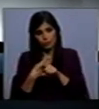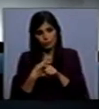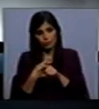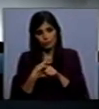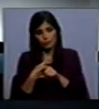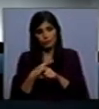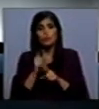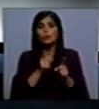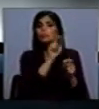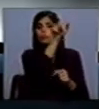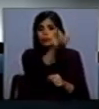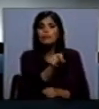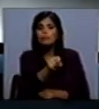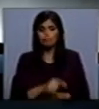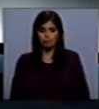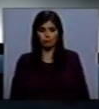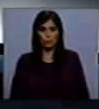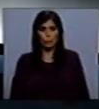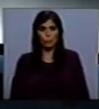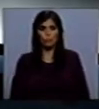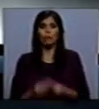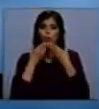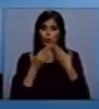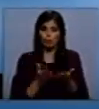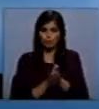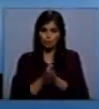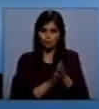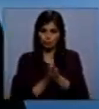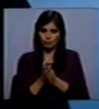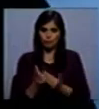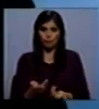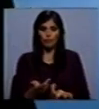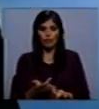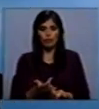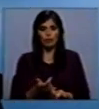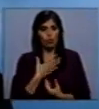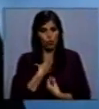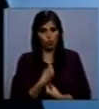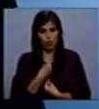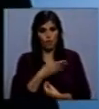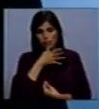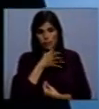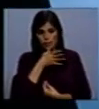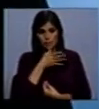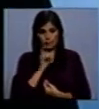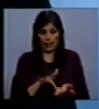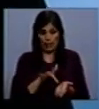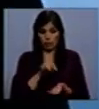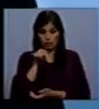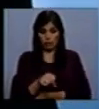mas muito obrigado propriedade é esse queremos dizer que construiria